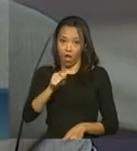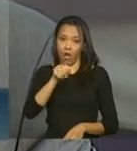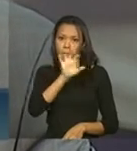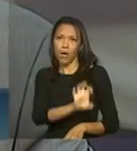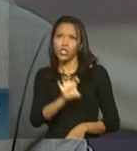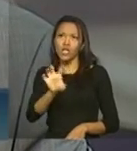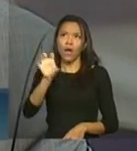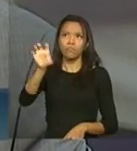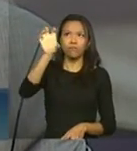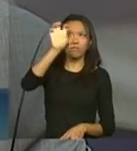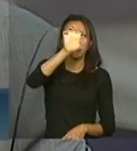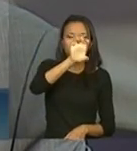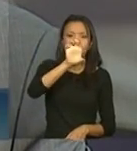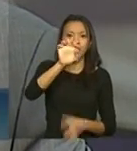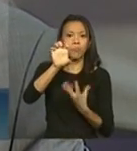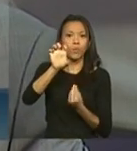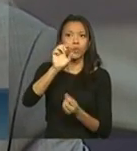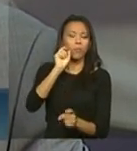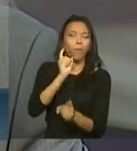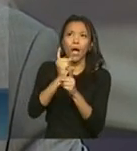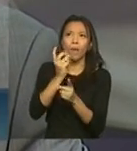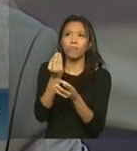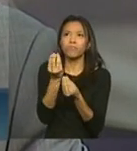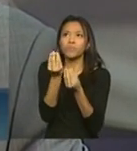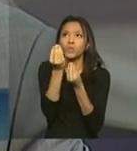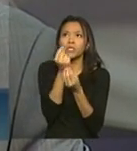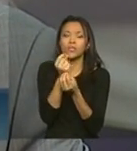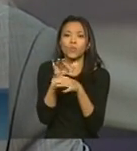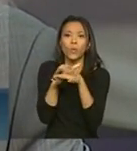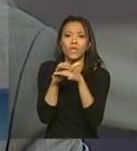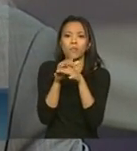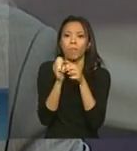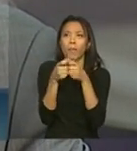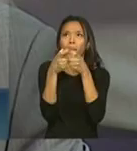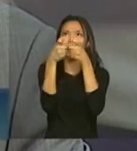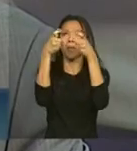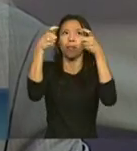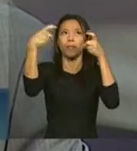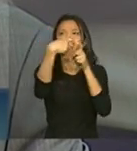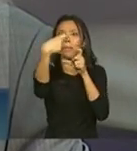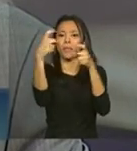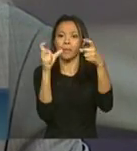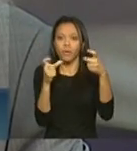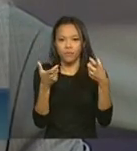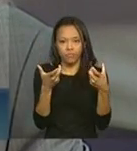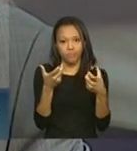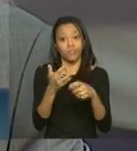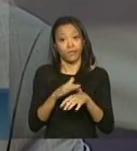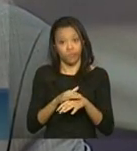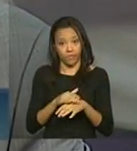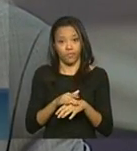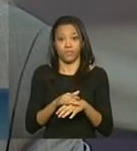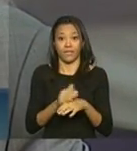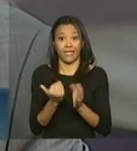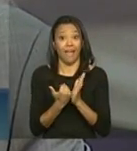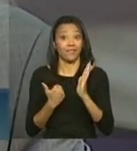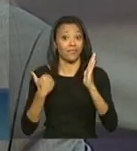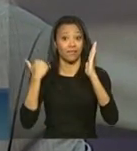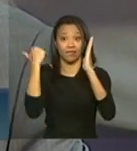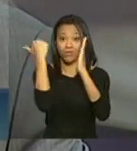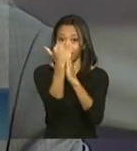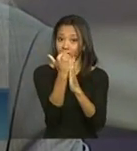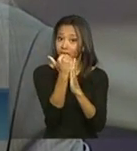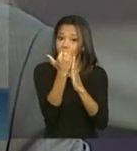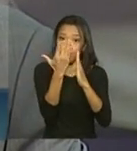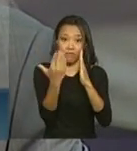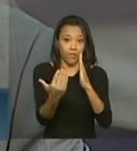número significativo de estados que ainda estão com uma taxa de incidência da enfermidade acima daquilo que